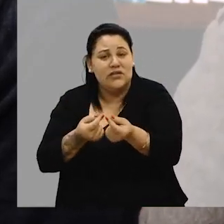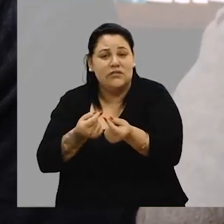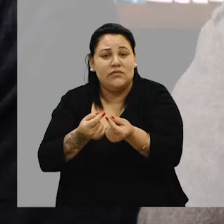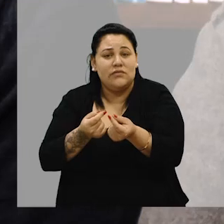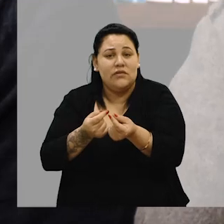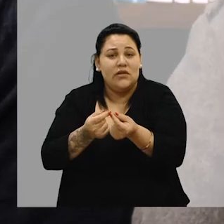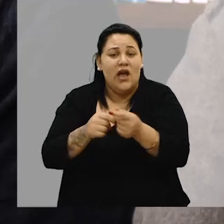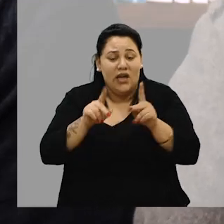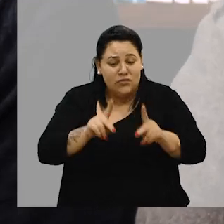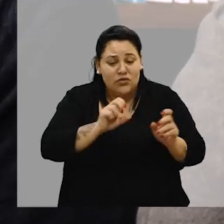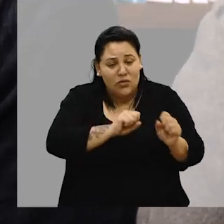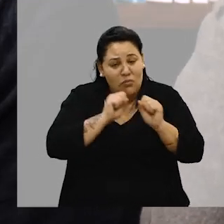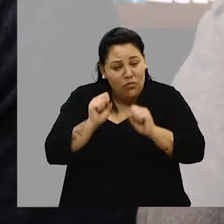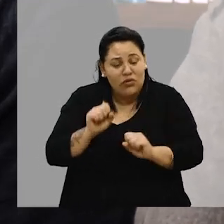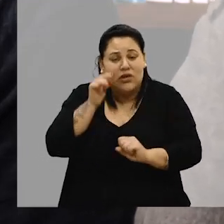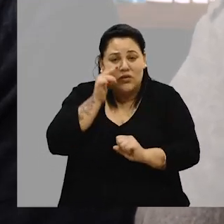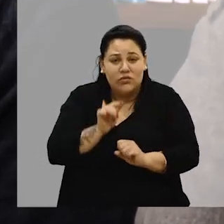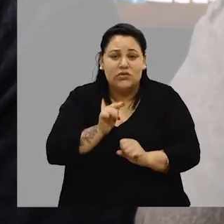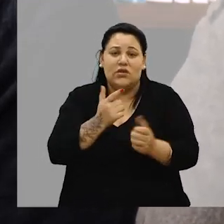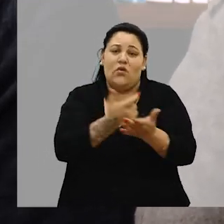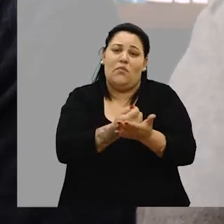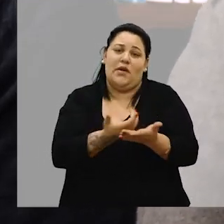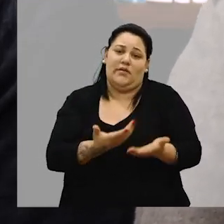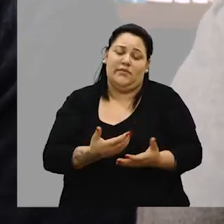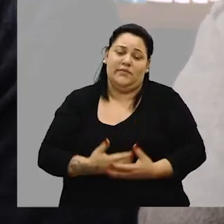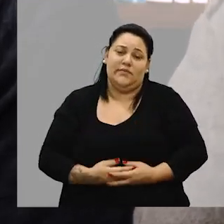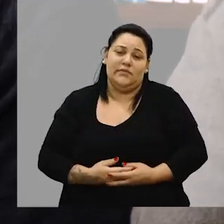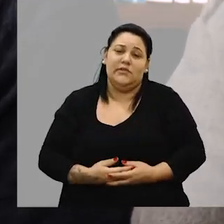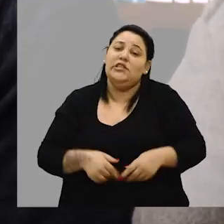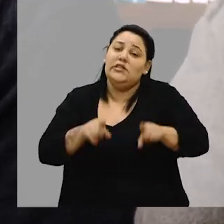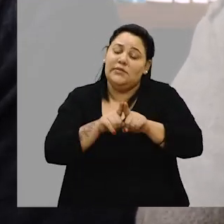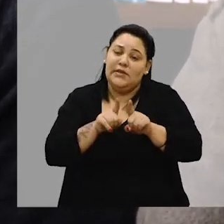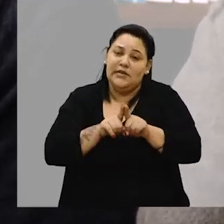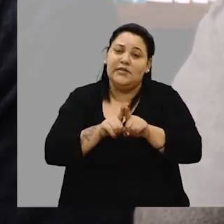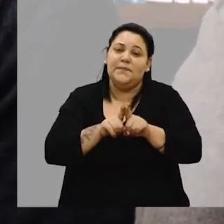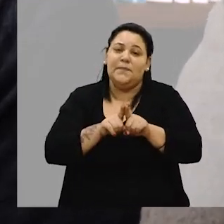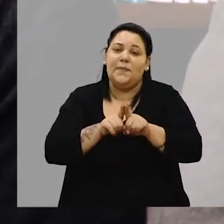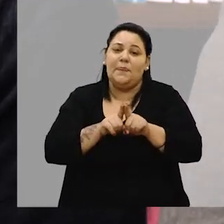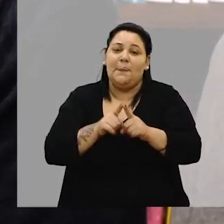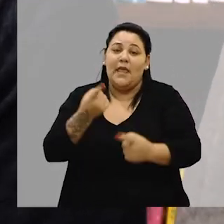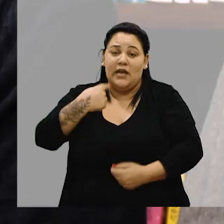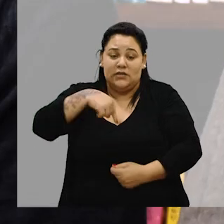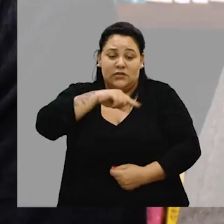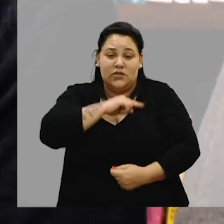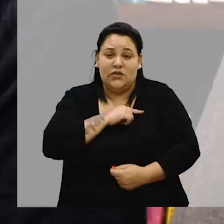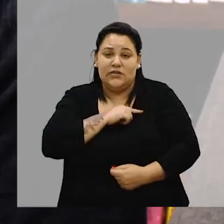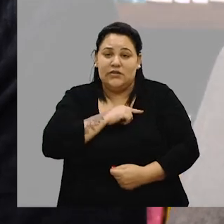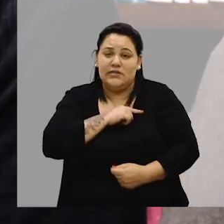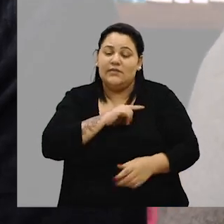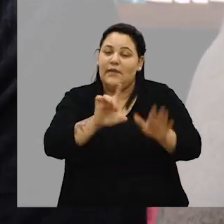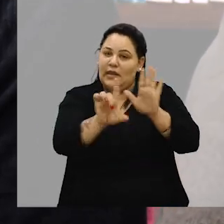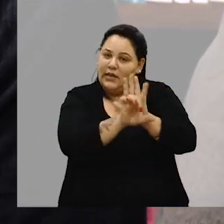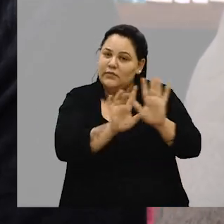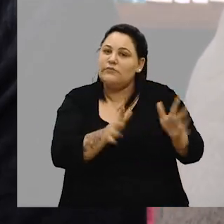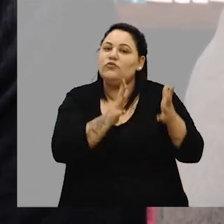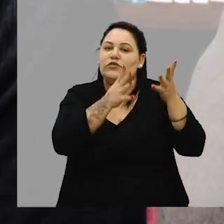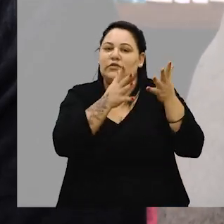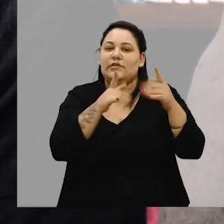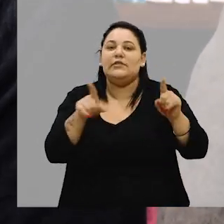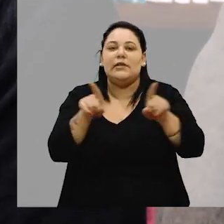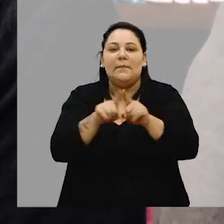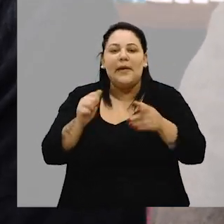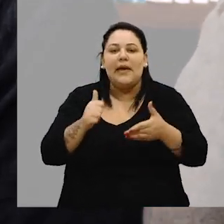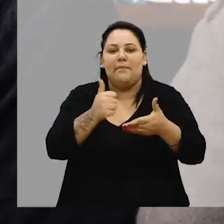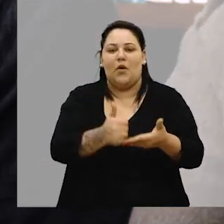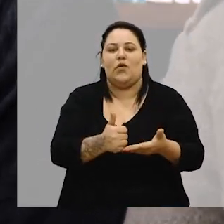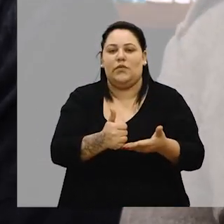livro, como acesso financeiro, as pessoas terem condições de ter esse consumo. E também as nossas leis